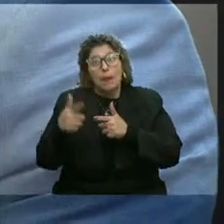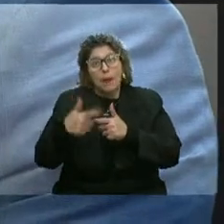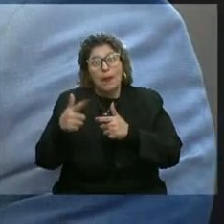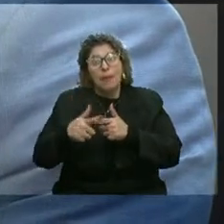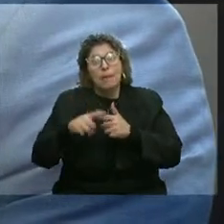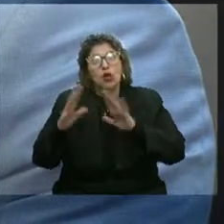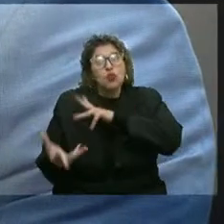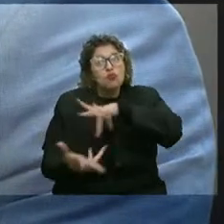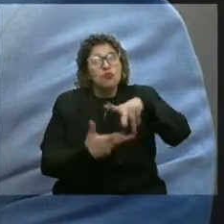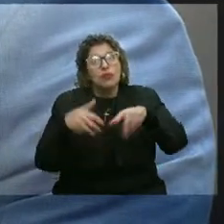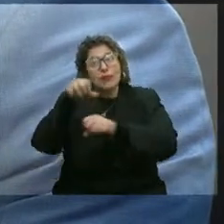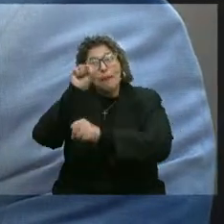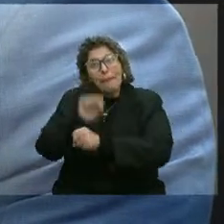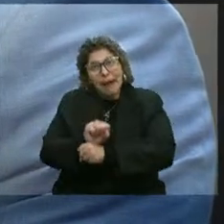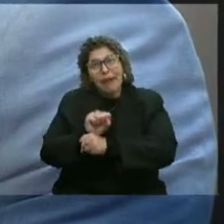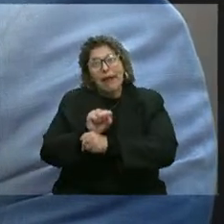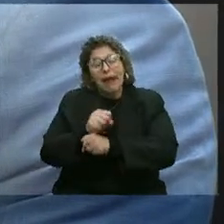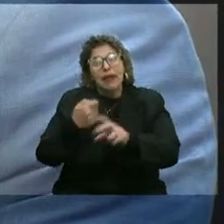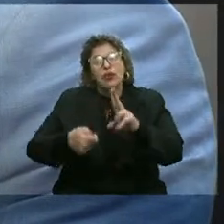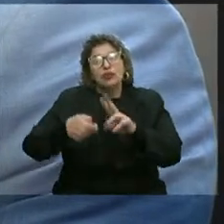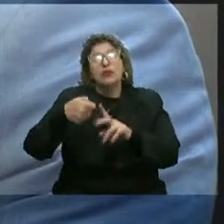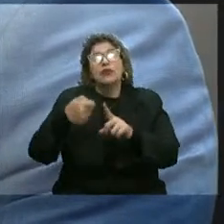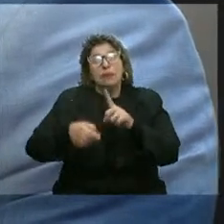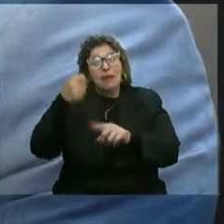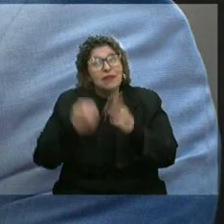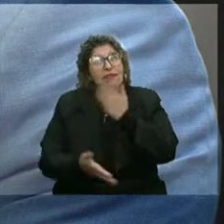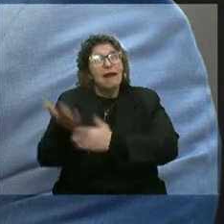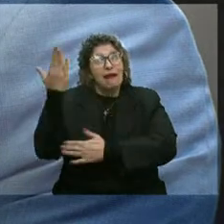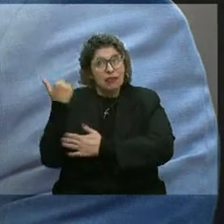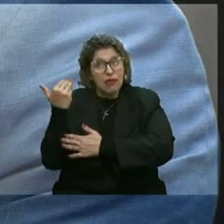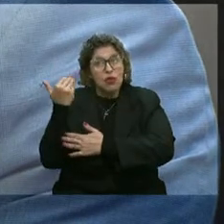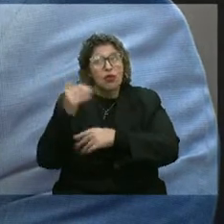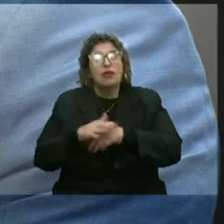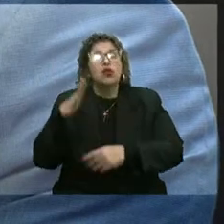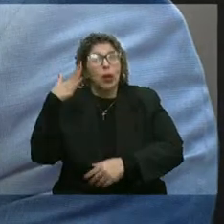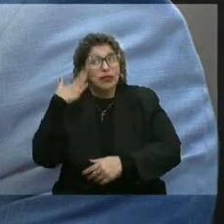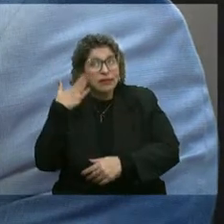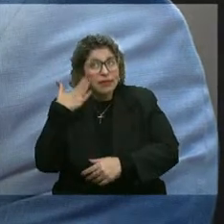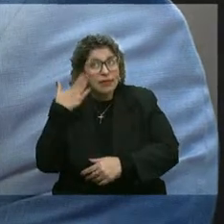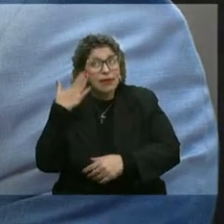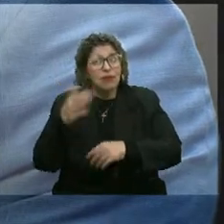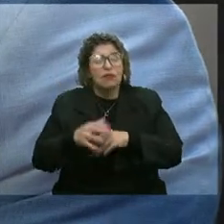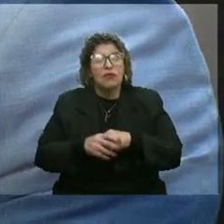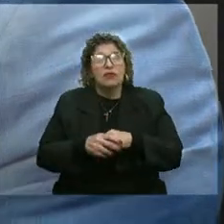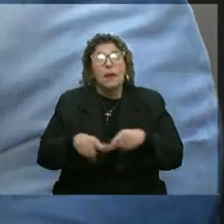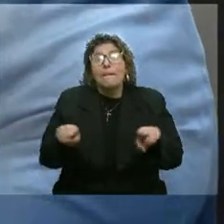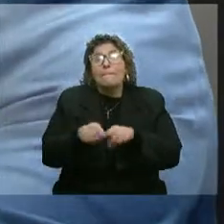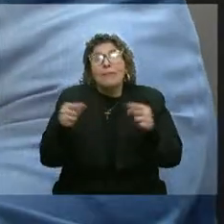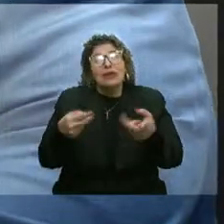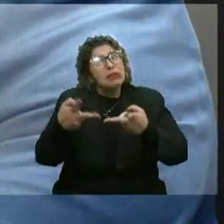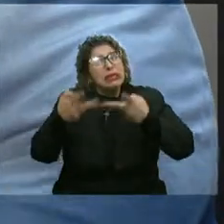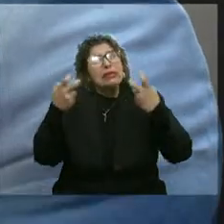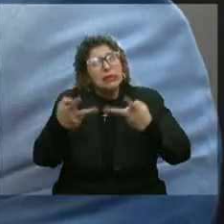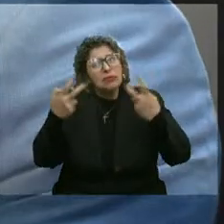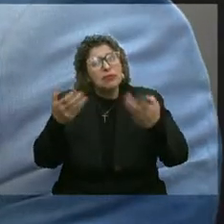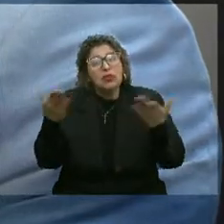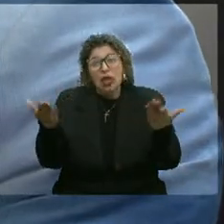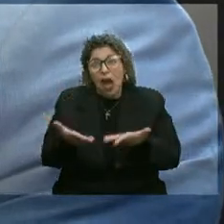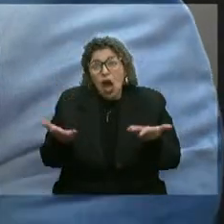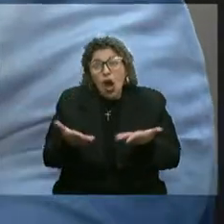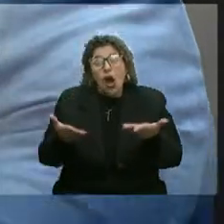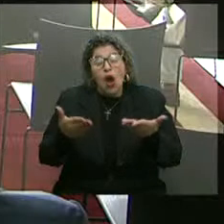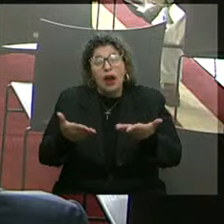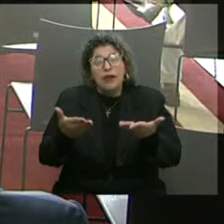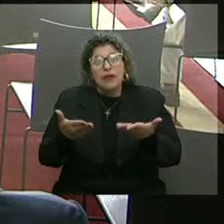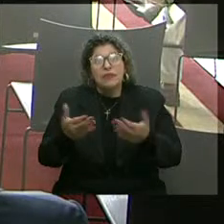do mundo ter parado aí durante os últimos meses, né? Então, nós entendemos, né? Mas também percebemos que o momento atual